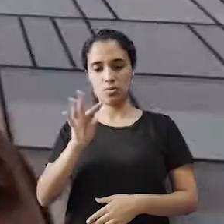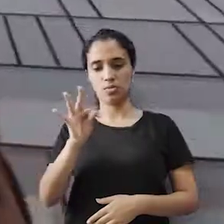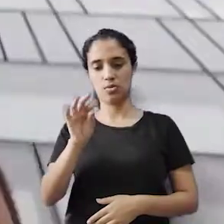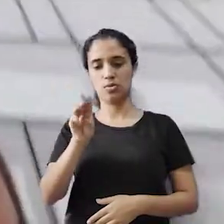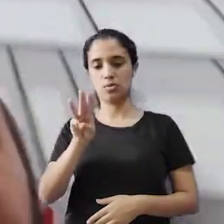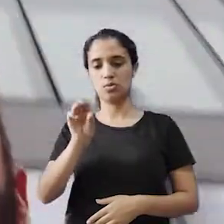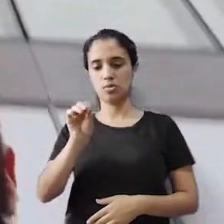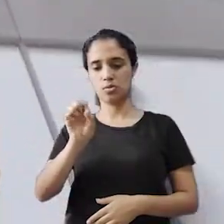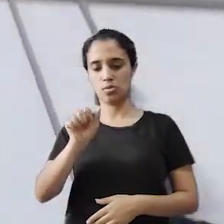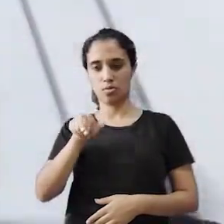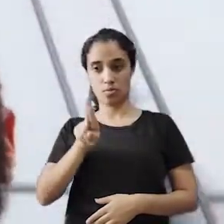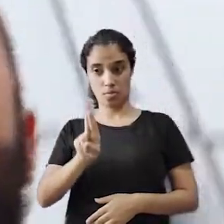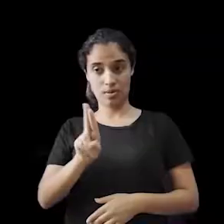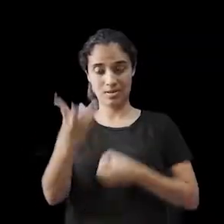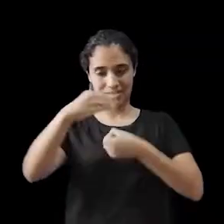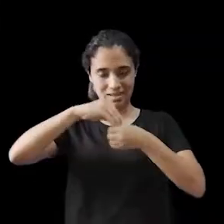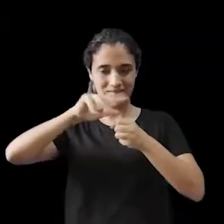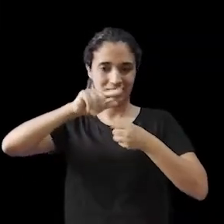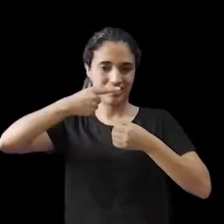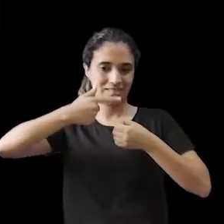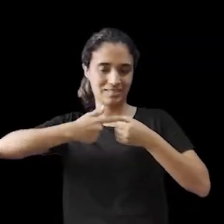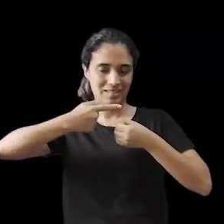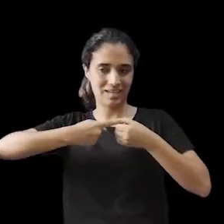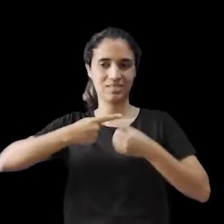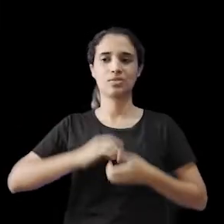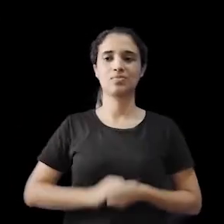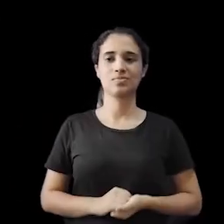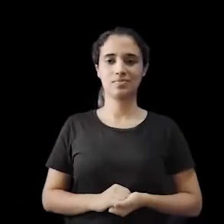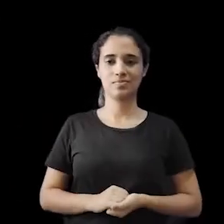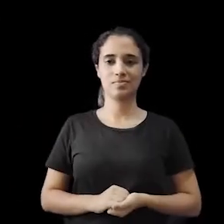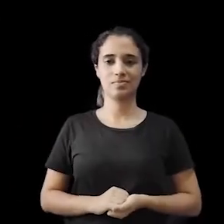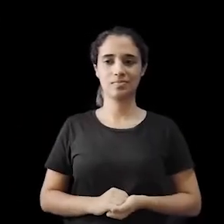aqui em Zagreb.